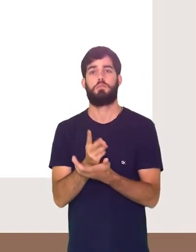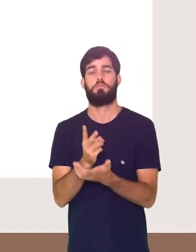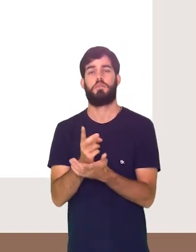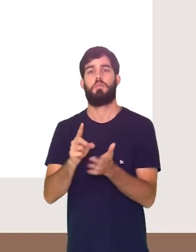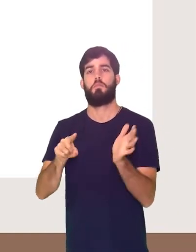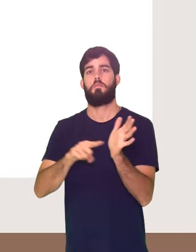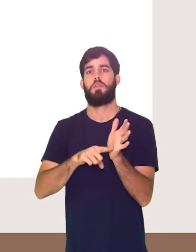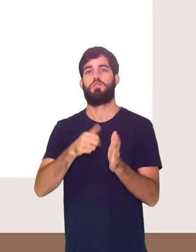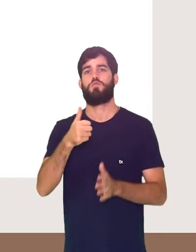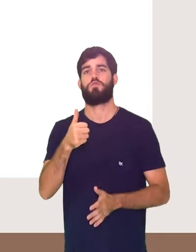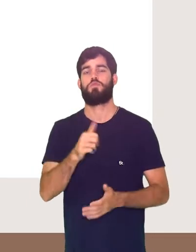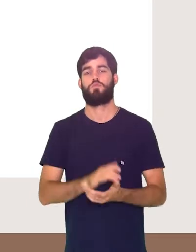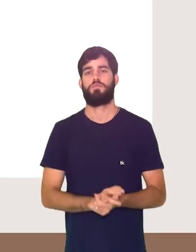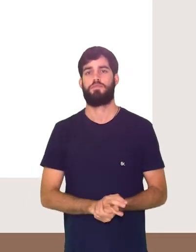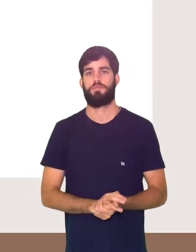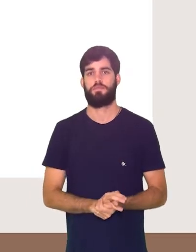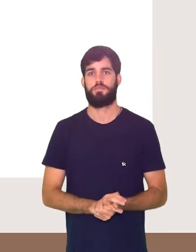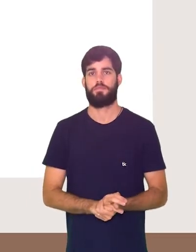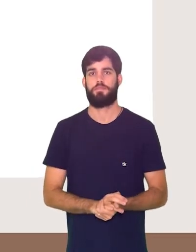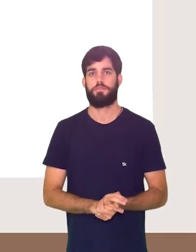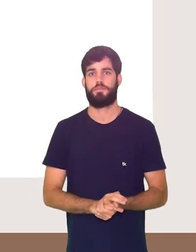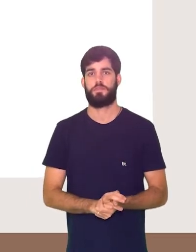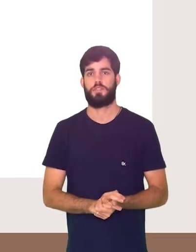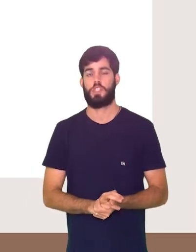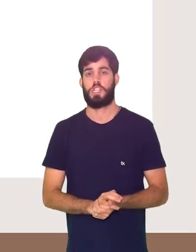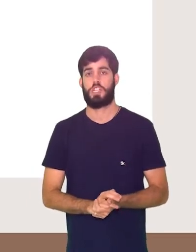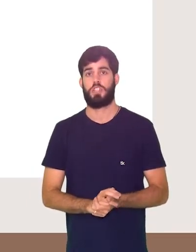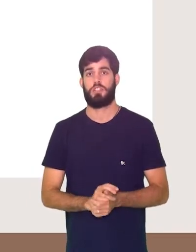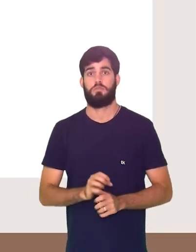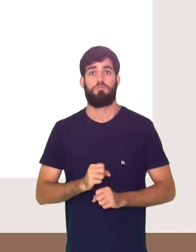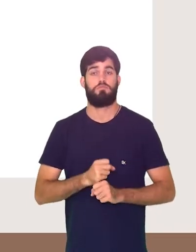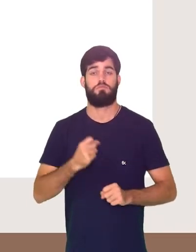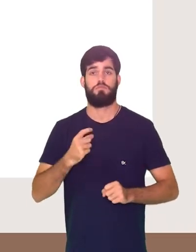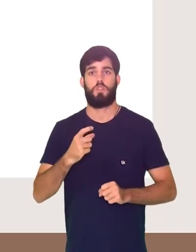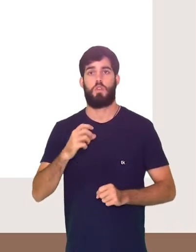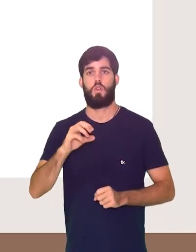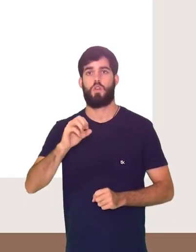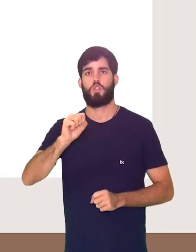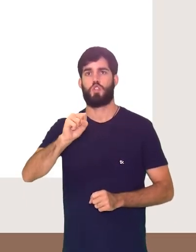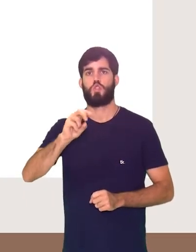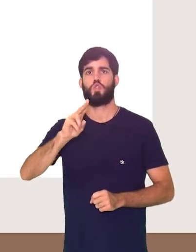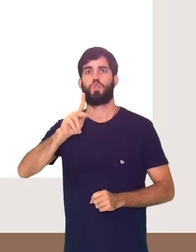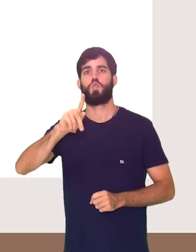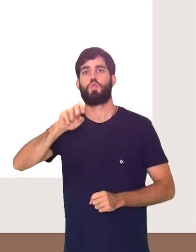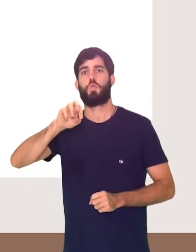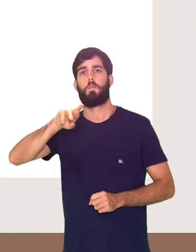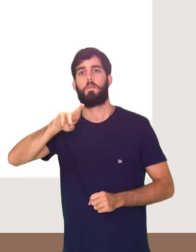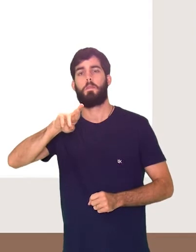menos 1. E na forma de superóxido, por exemplo,